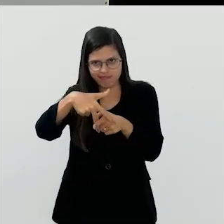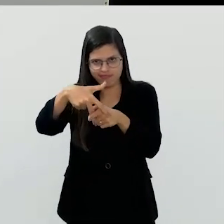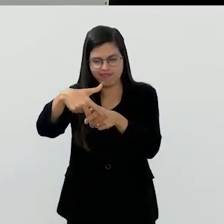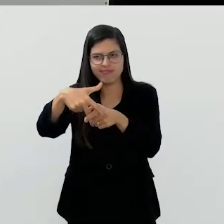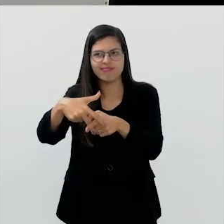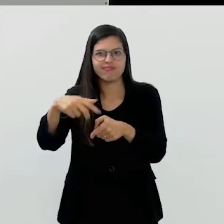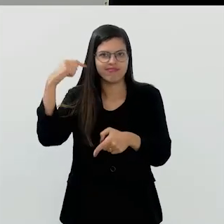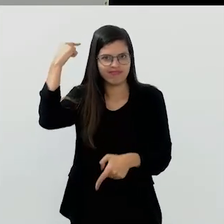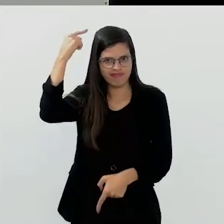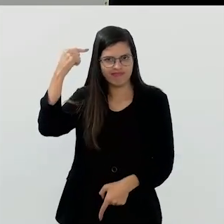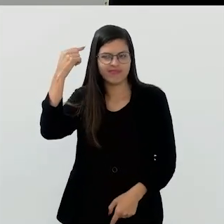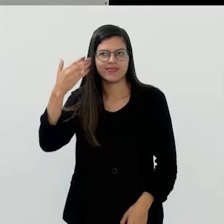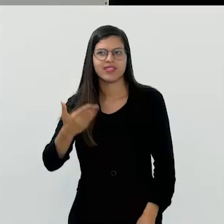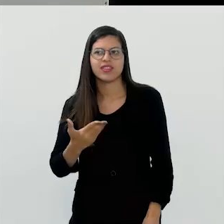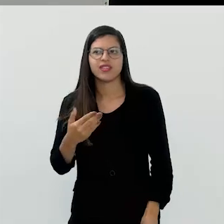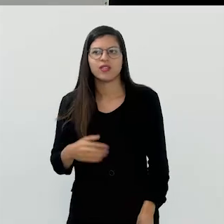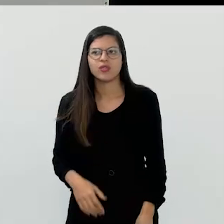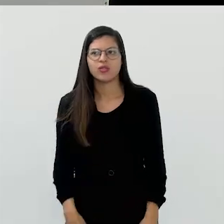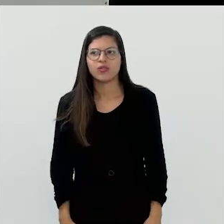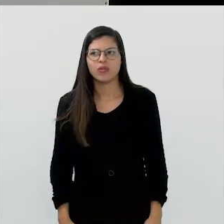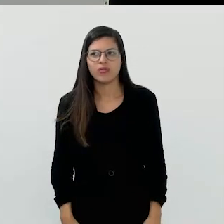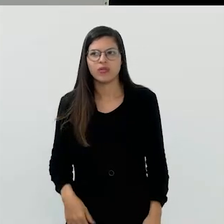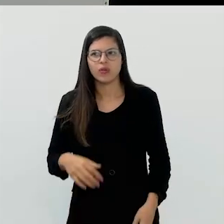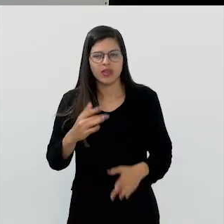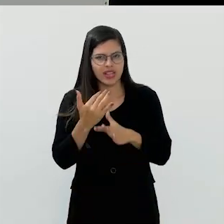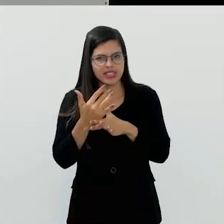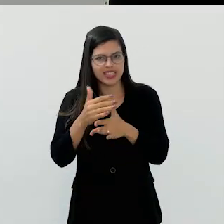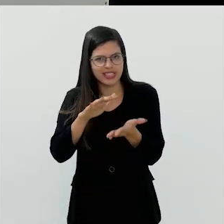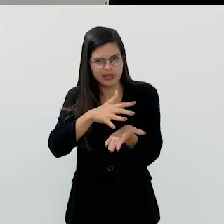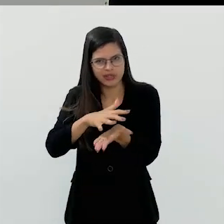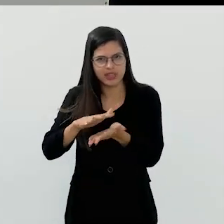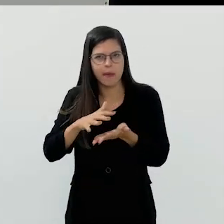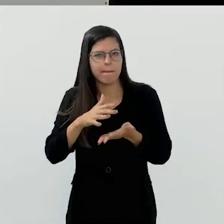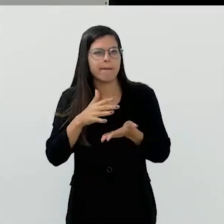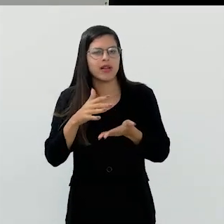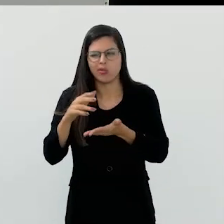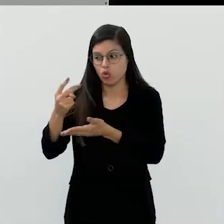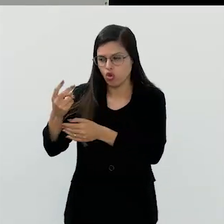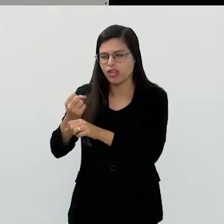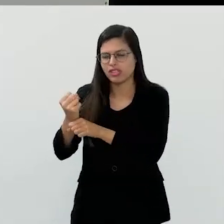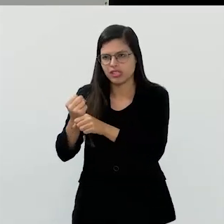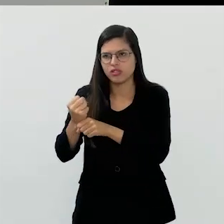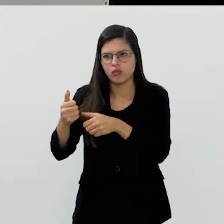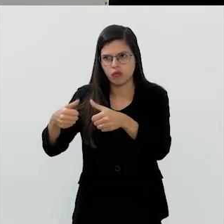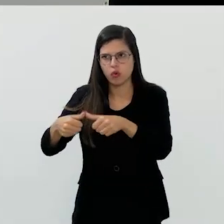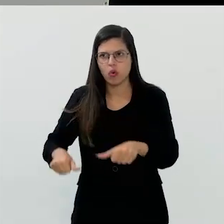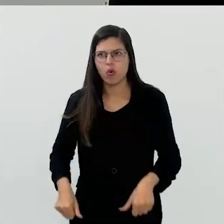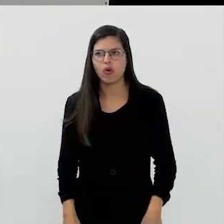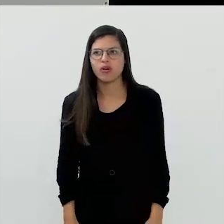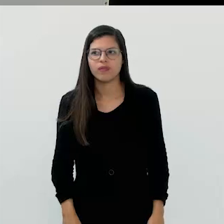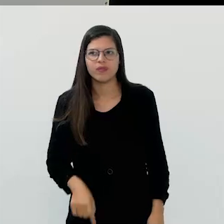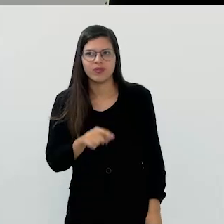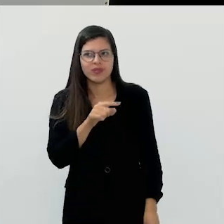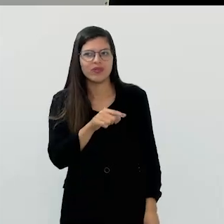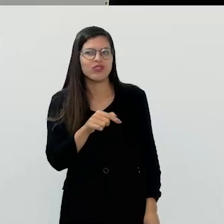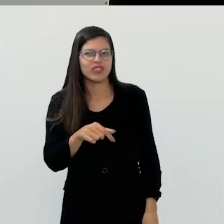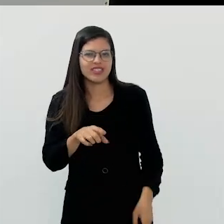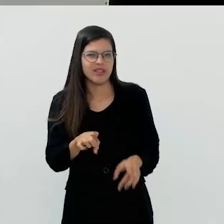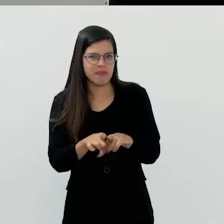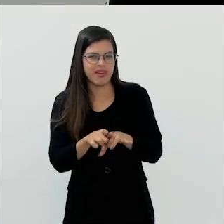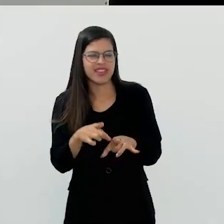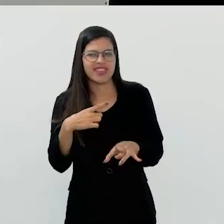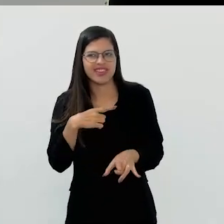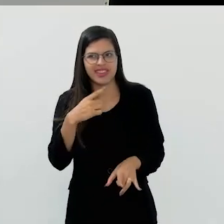Em exibição na Cidade do Samba, ficou muito tempo lá, né? Ficou em 2 anos. Esse é você aqui, né? No primeiro